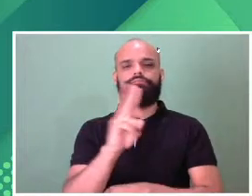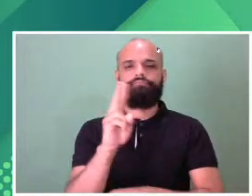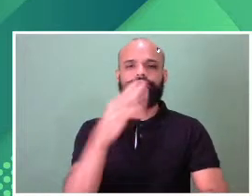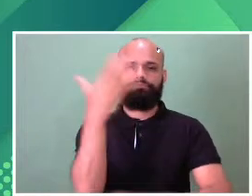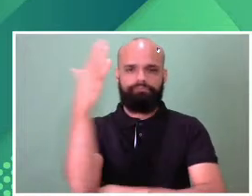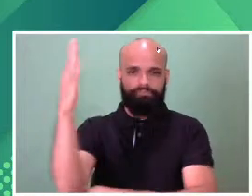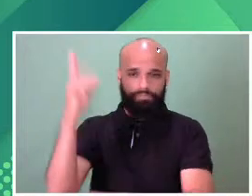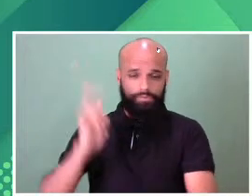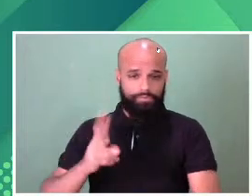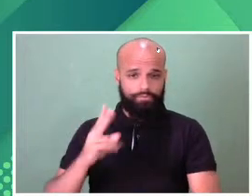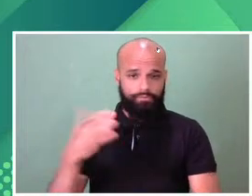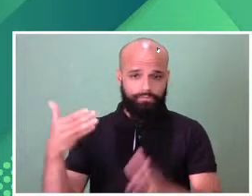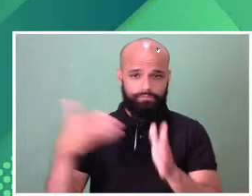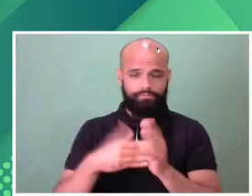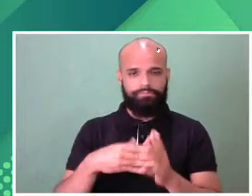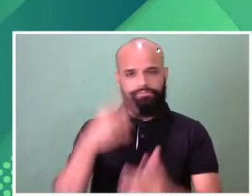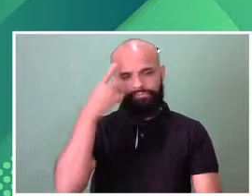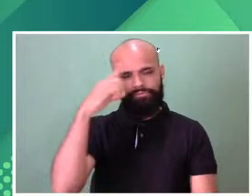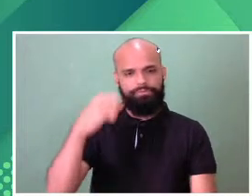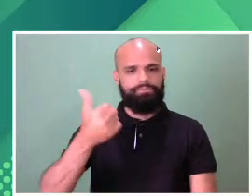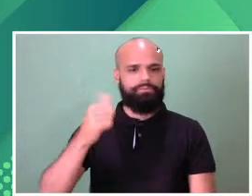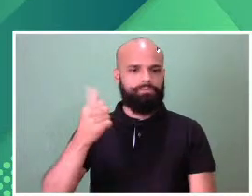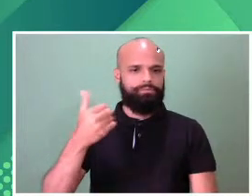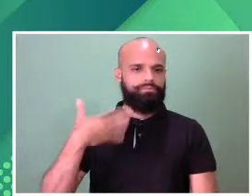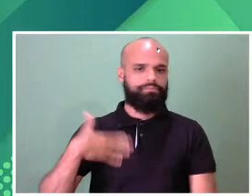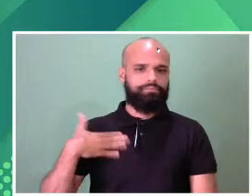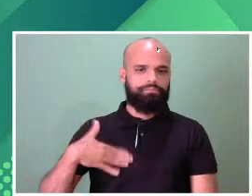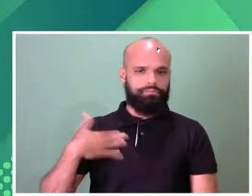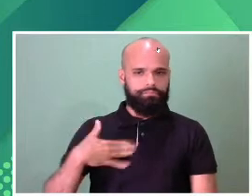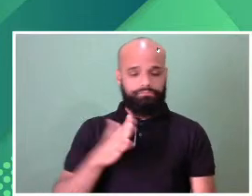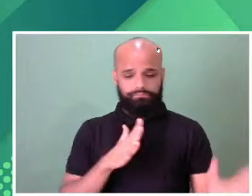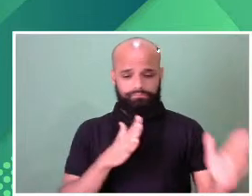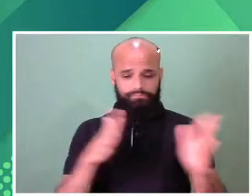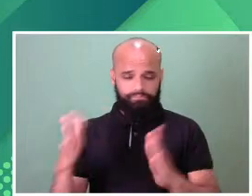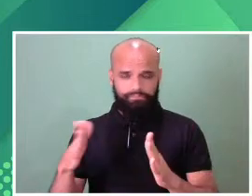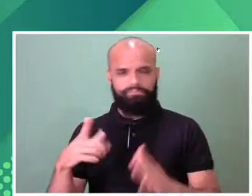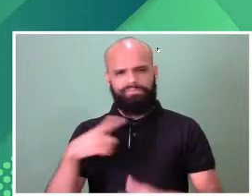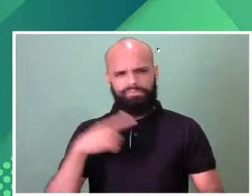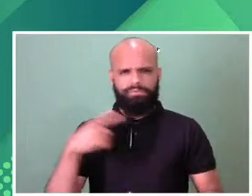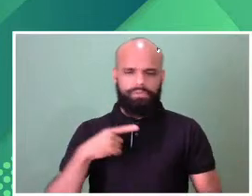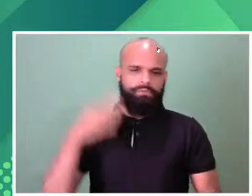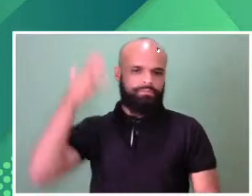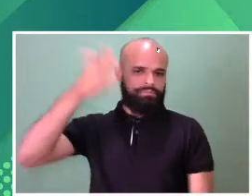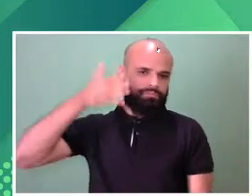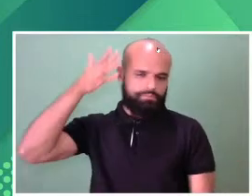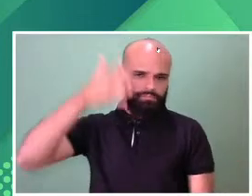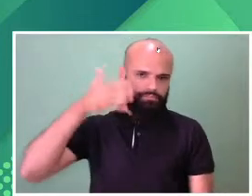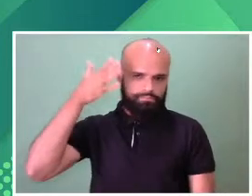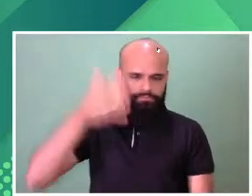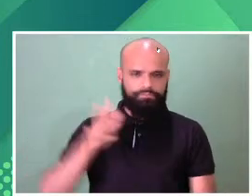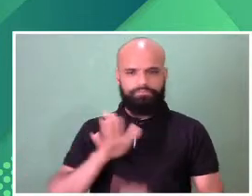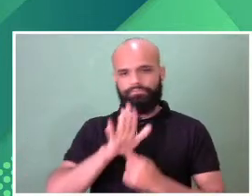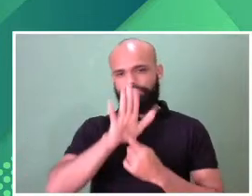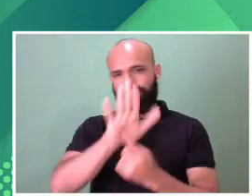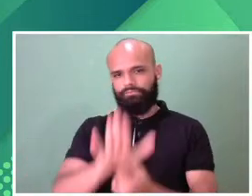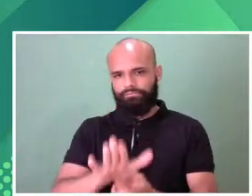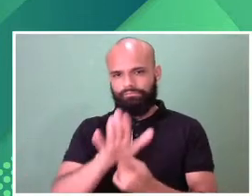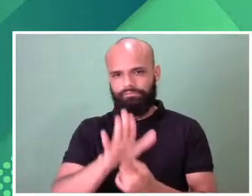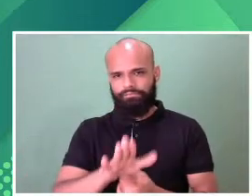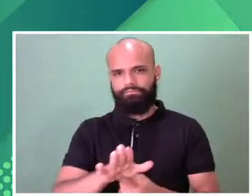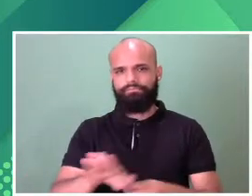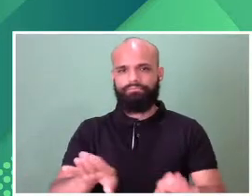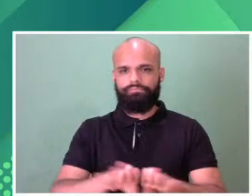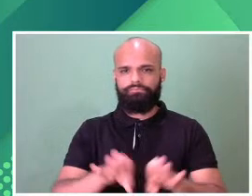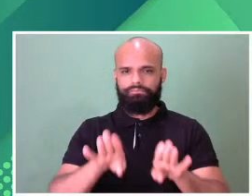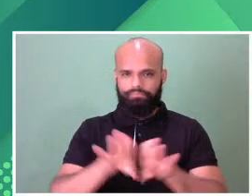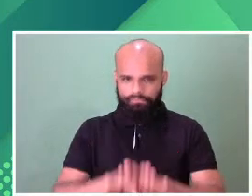até o dia 11 de agosto. Durante esses dias, serão realizadas palestras, apresentações, orais de